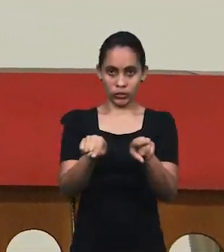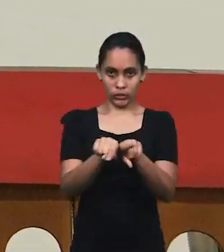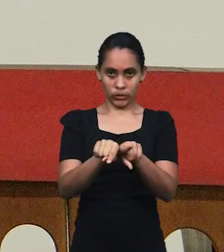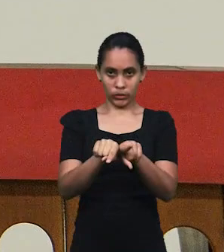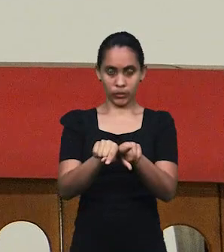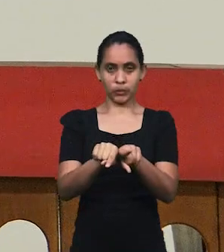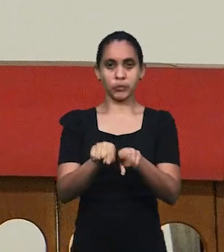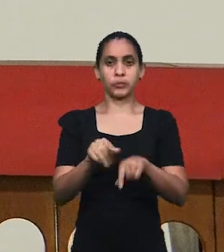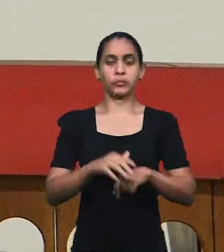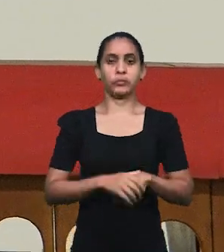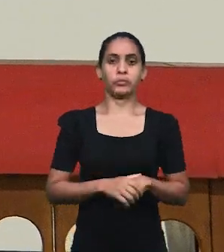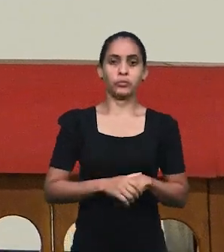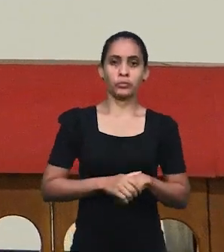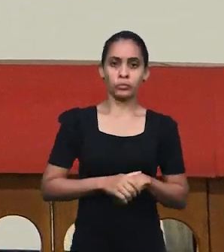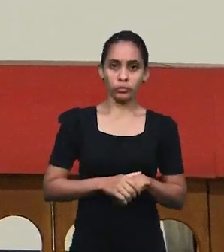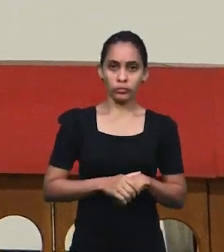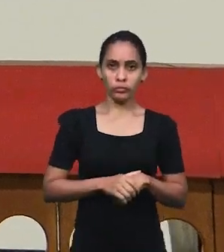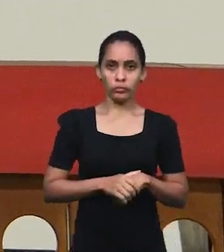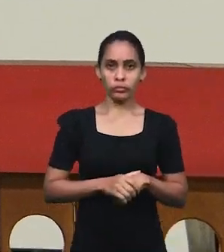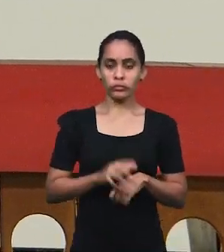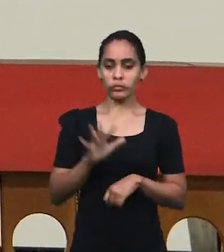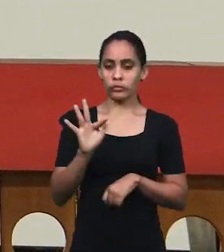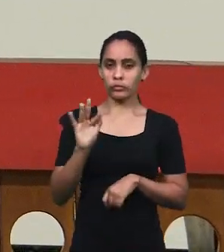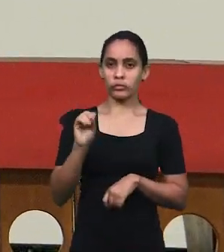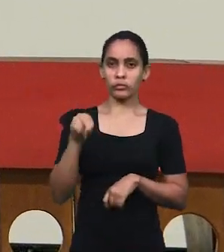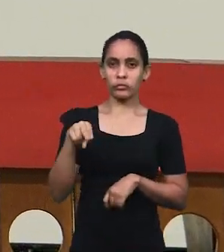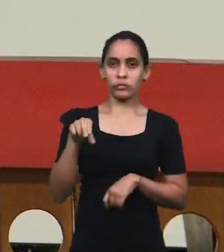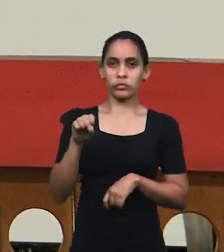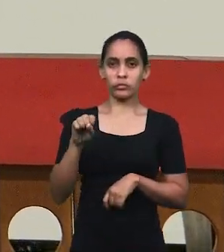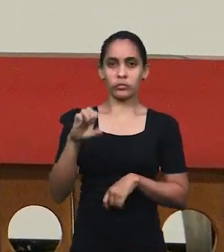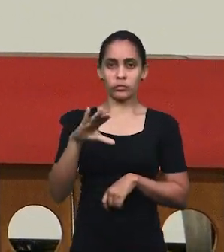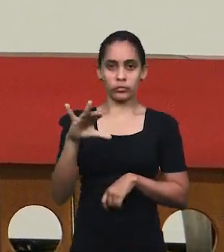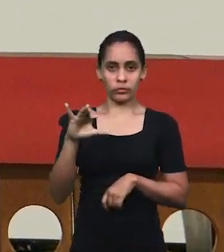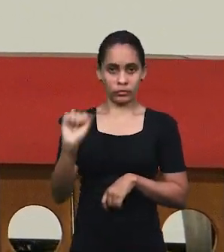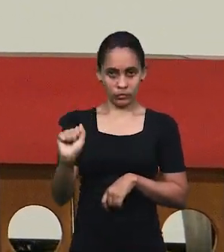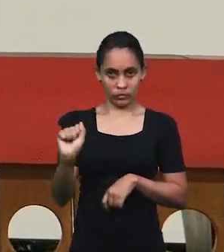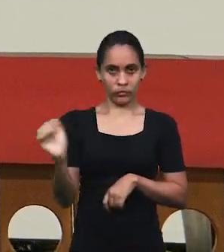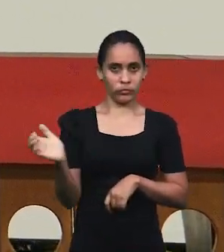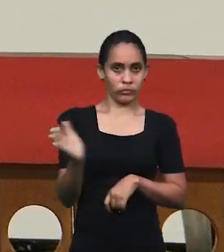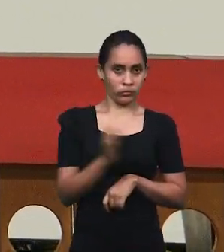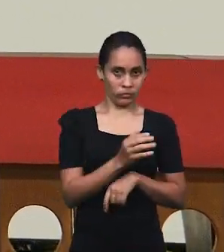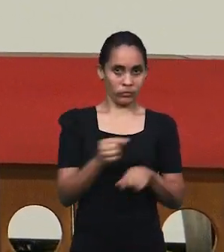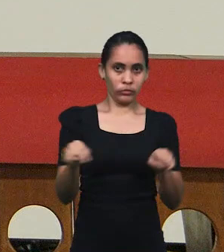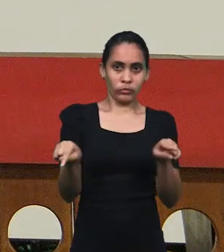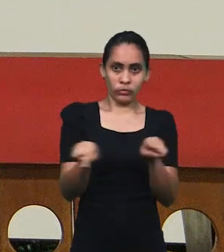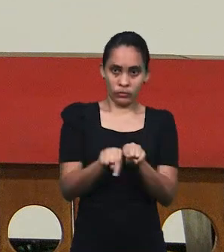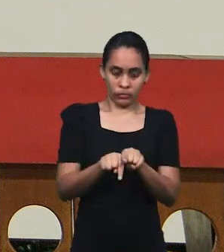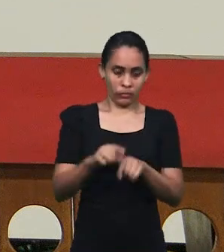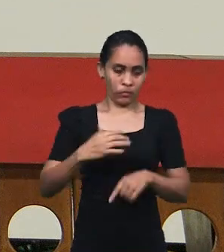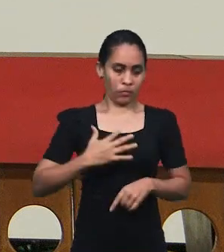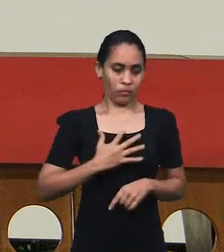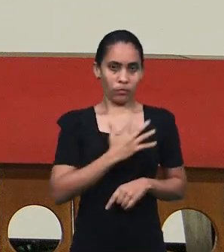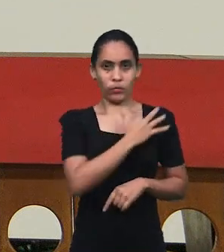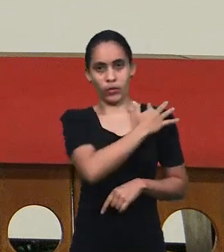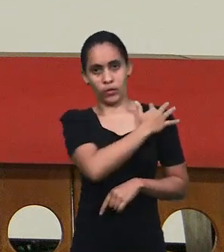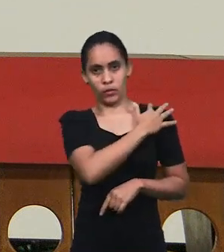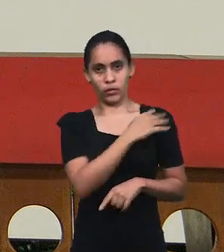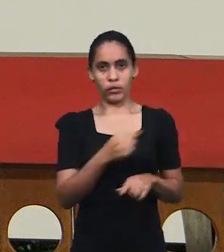Muito bem, queremos agradecer a presença de todos